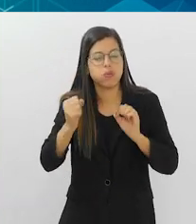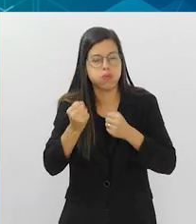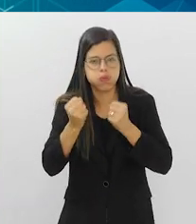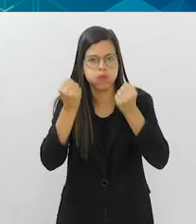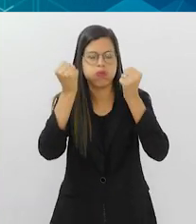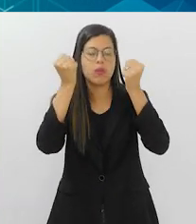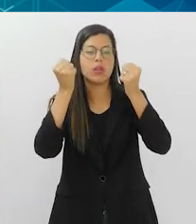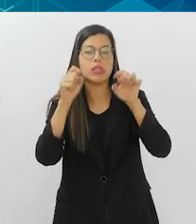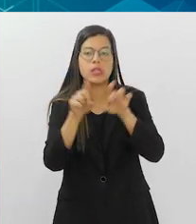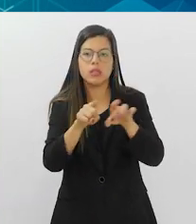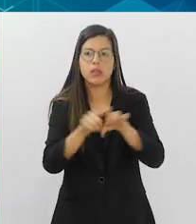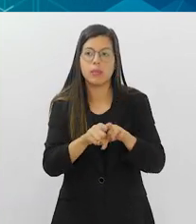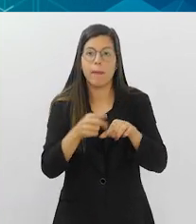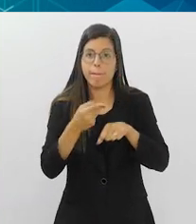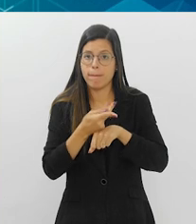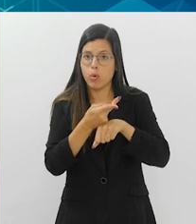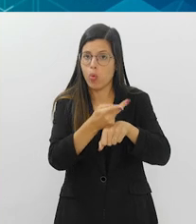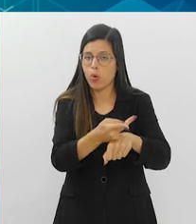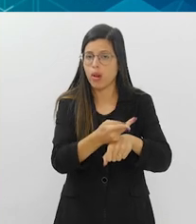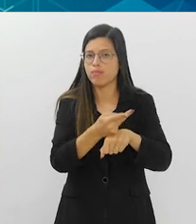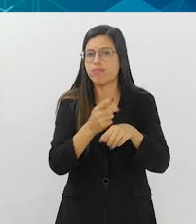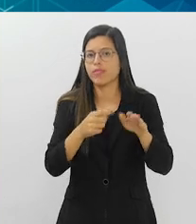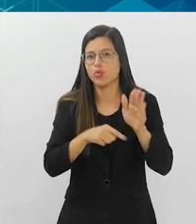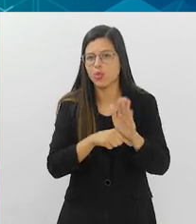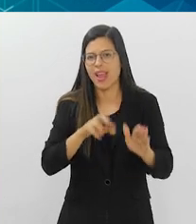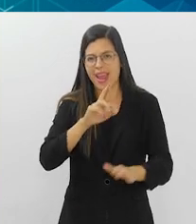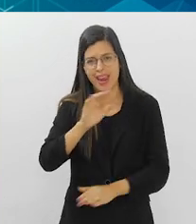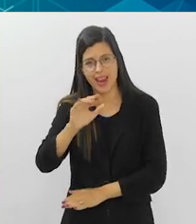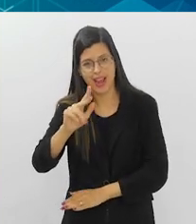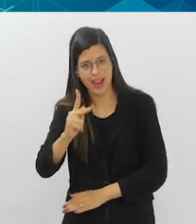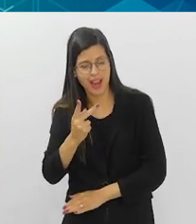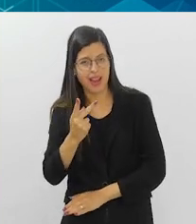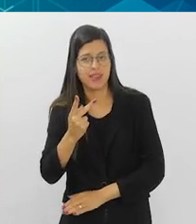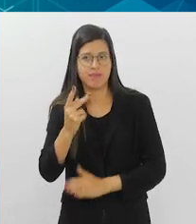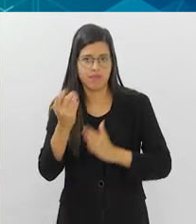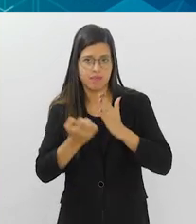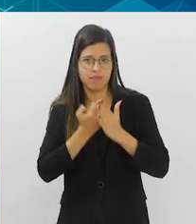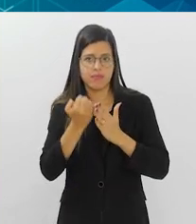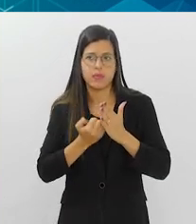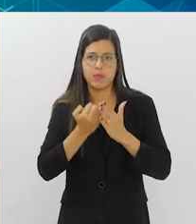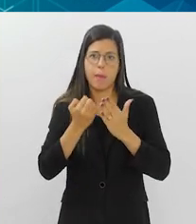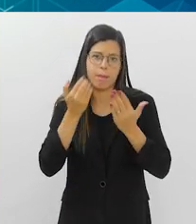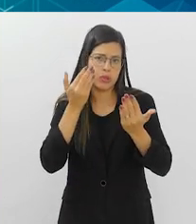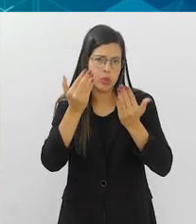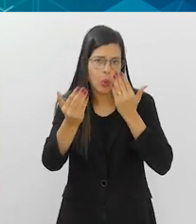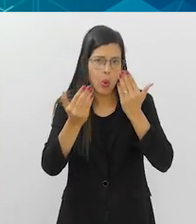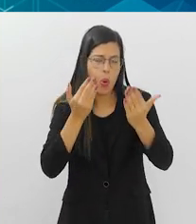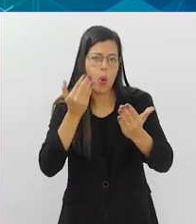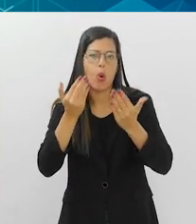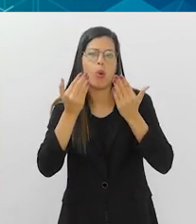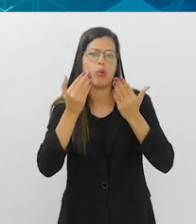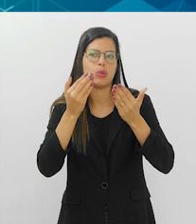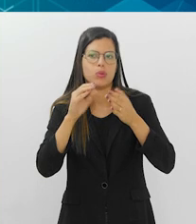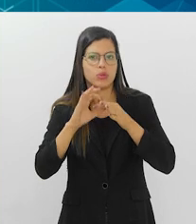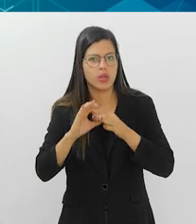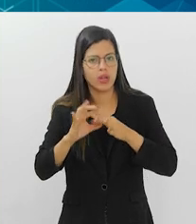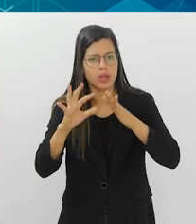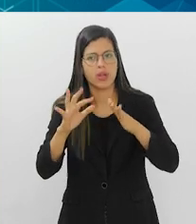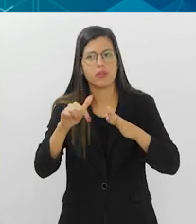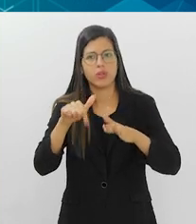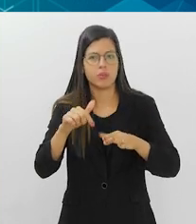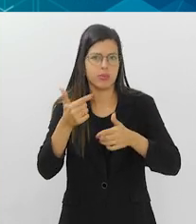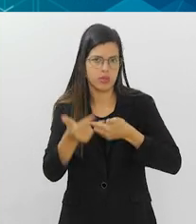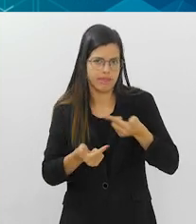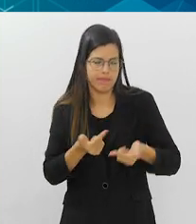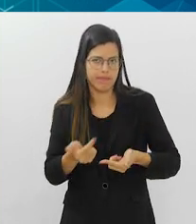estresse, buscar apoio também, muitas vezes com o RH da empresa, ou em apoios com psicólogos que estejam